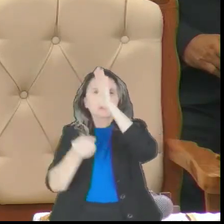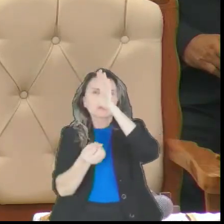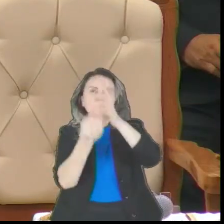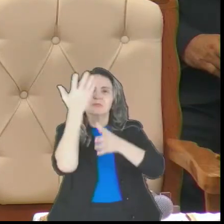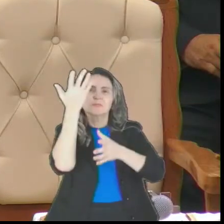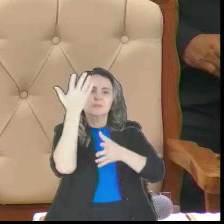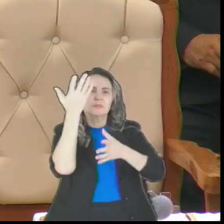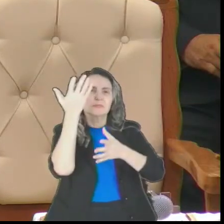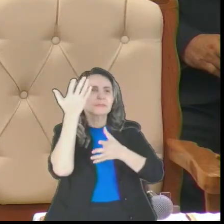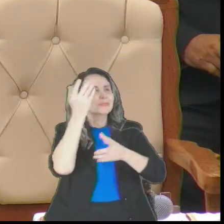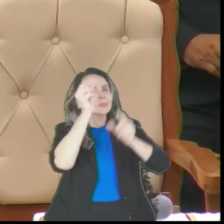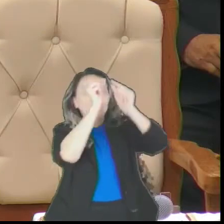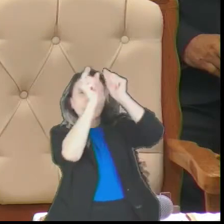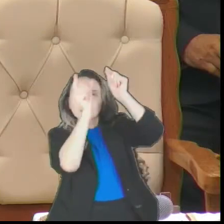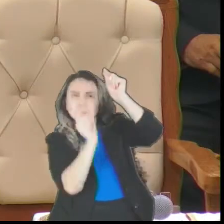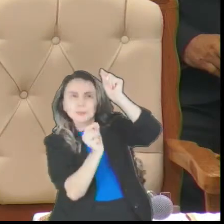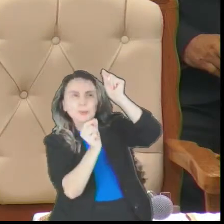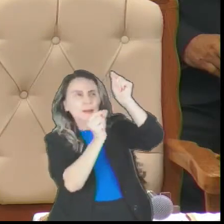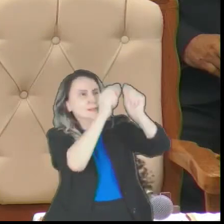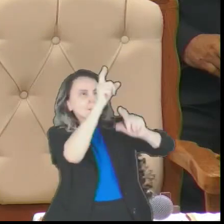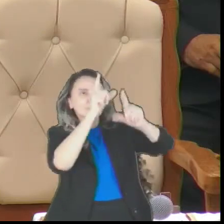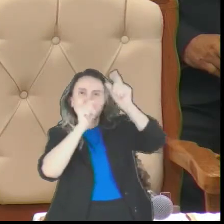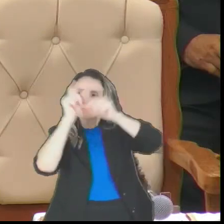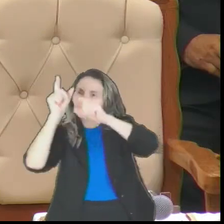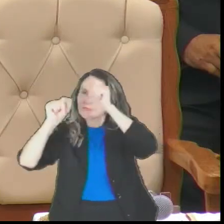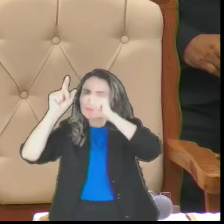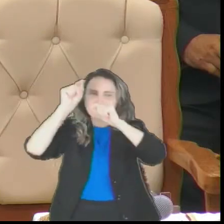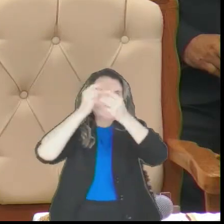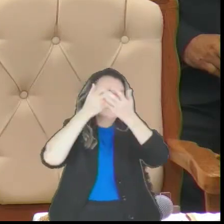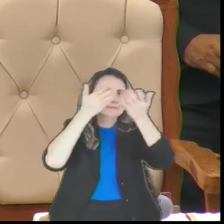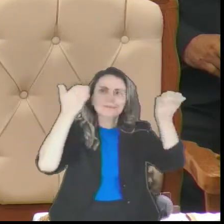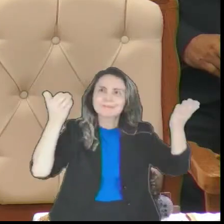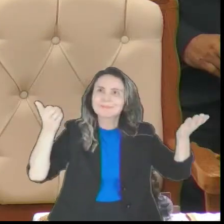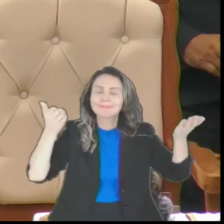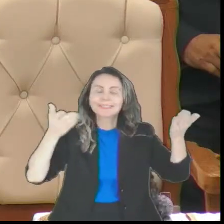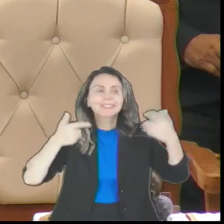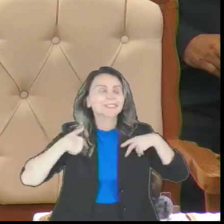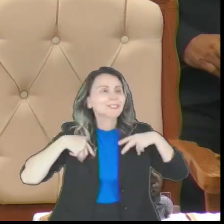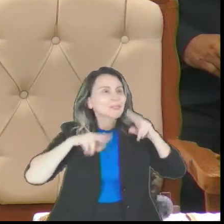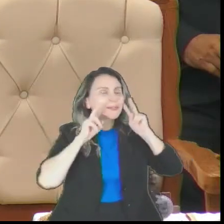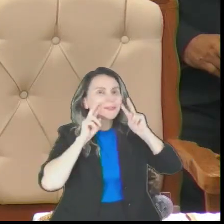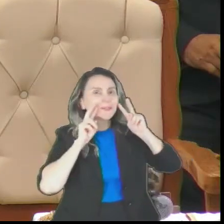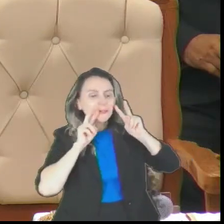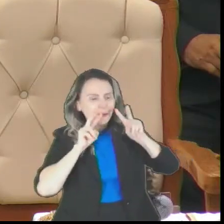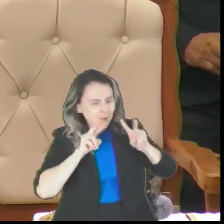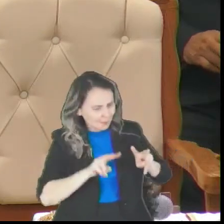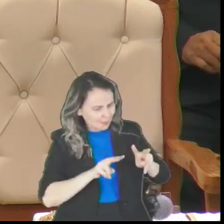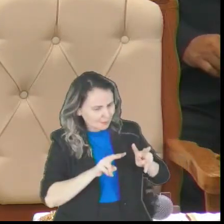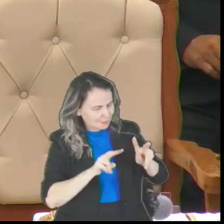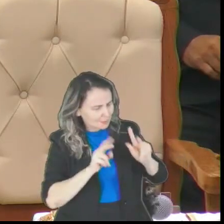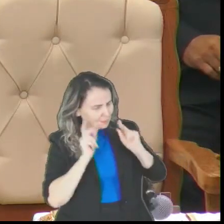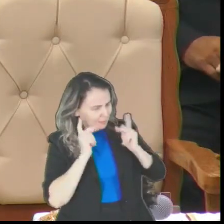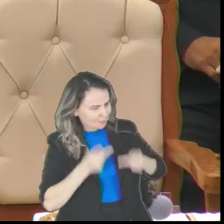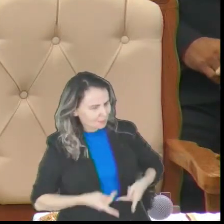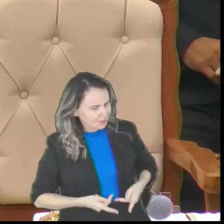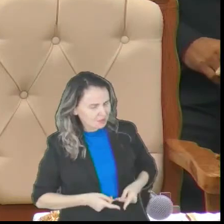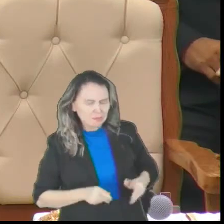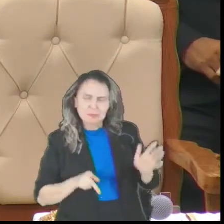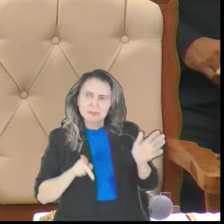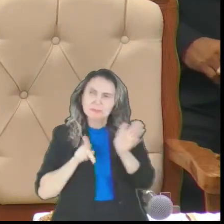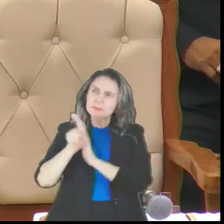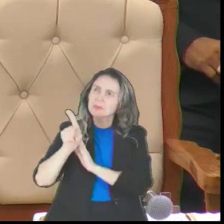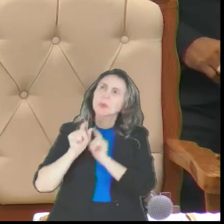as estrelas que espraiaste no firmamento, eu olho para o homem e pergunto, o que é o homem,